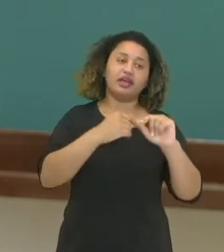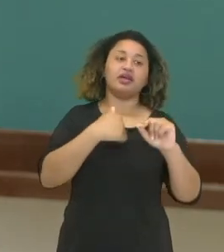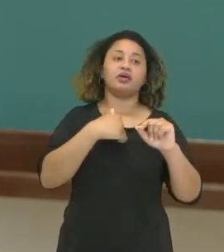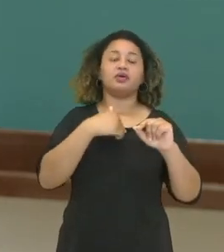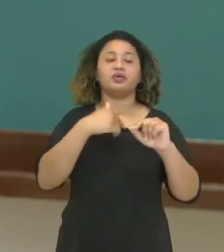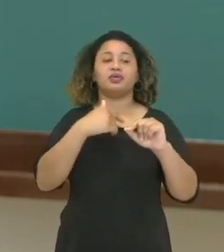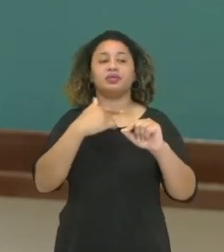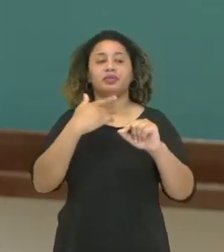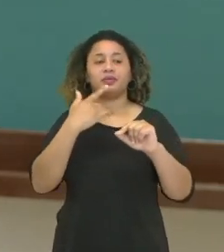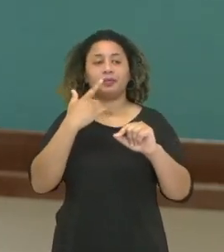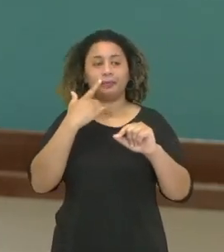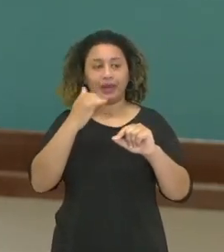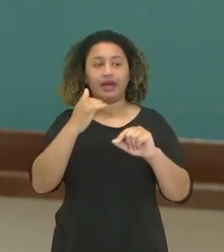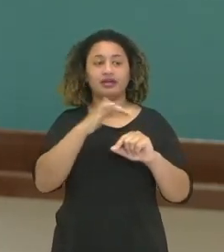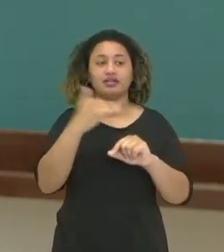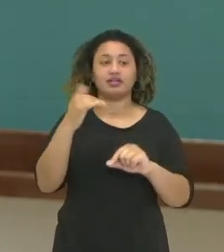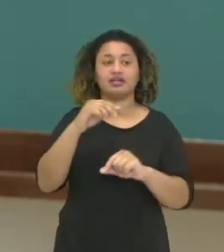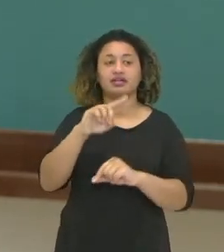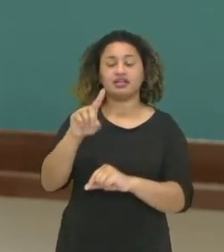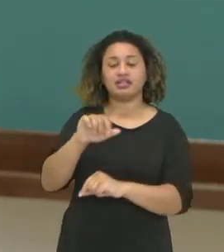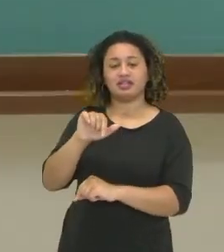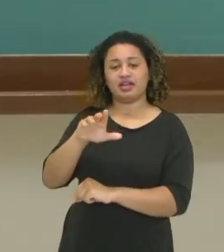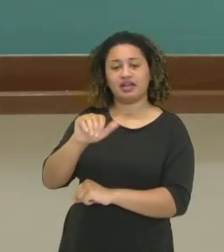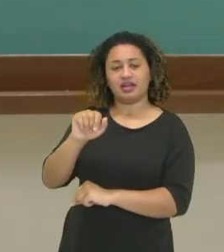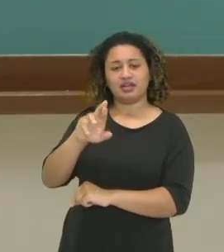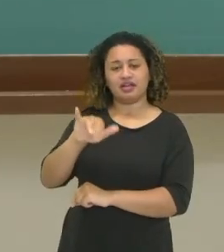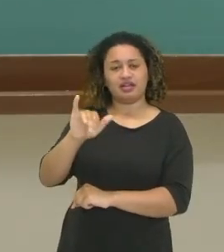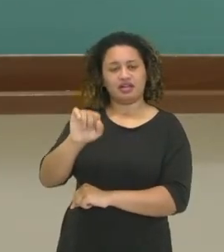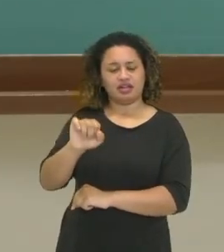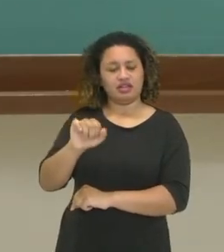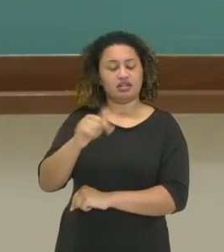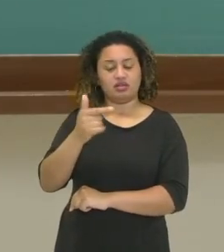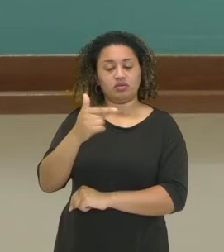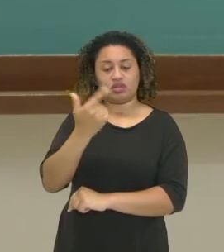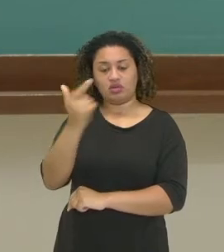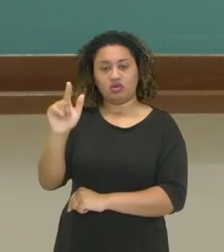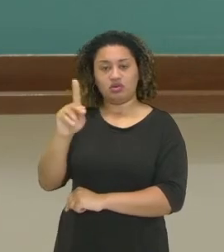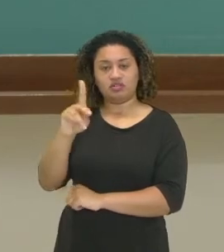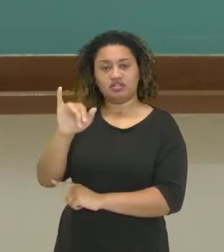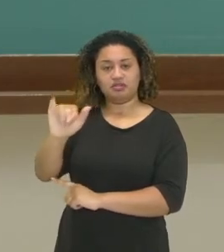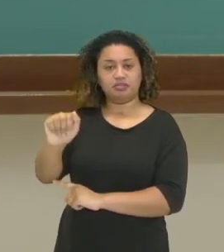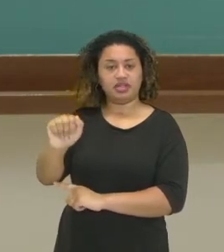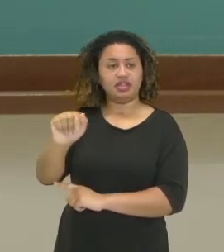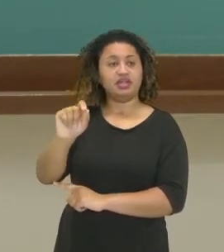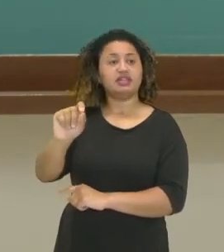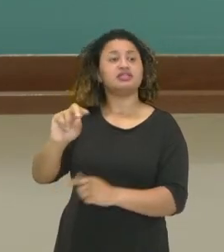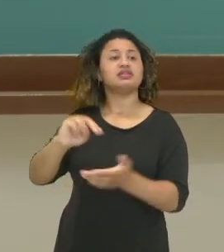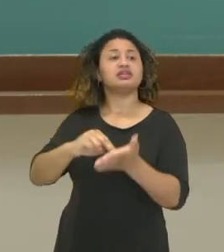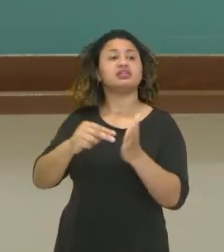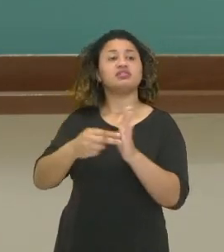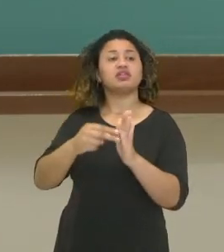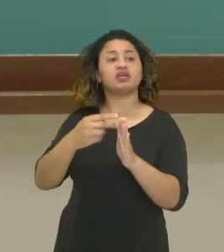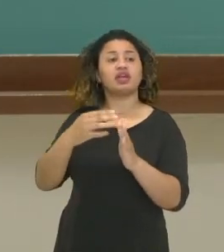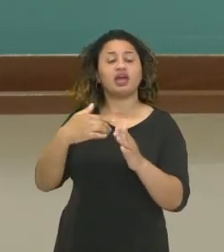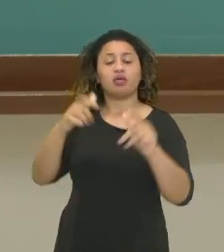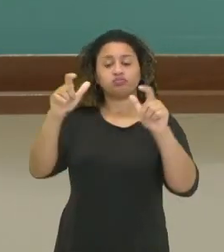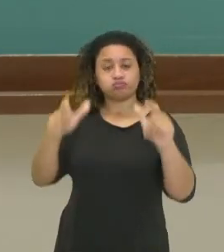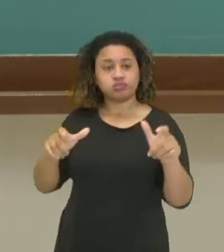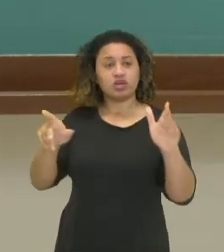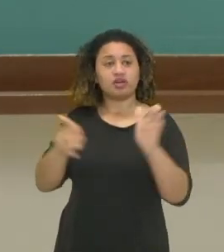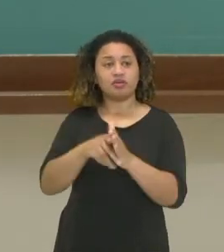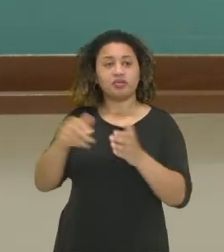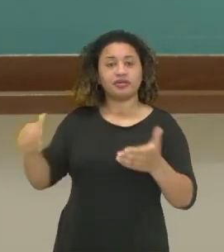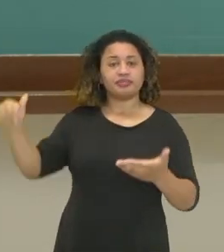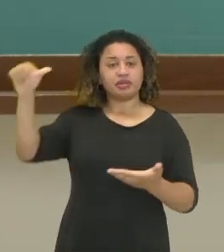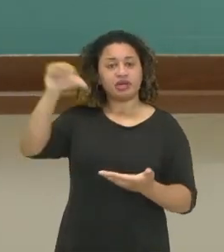meu nome é Severino, não tenho outro de pia. Que pia? A pia batismal, acertou você, que inferiu que